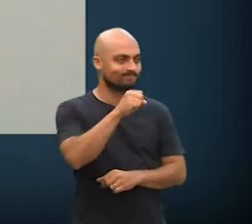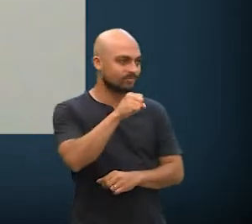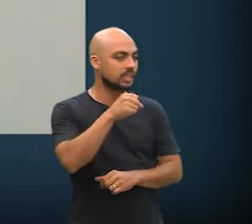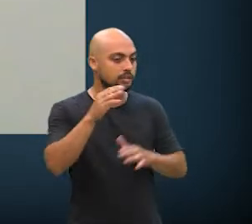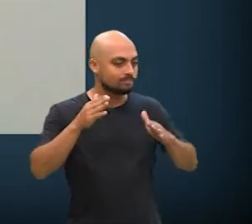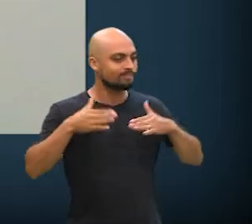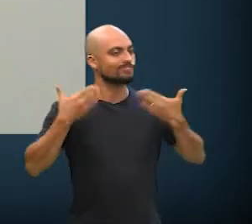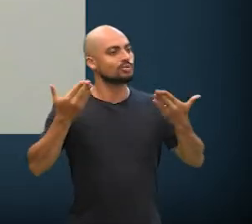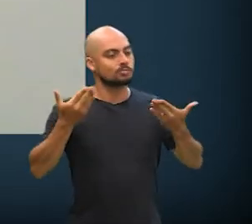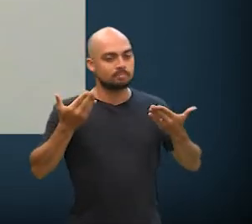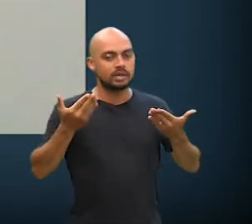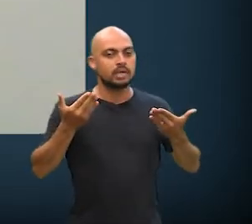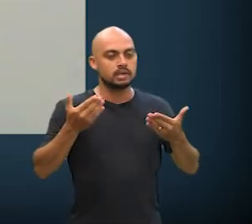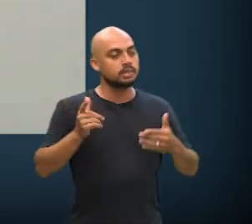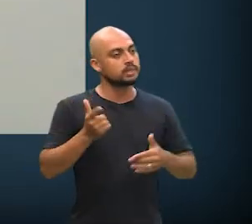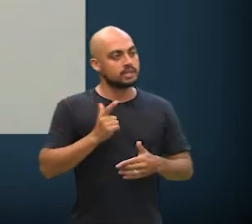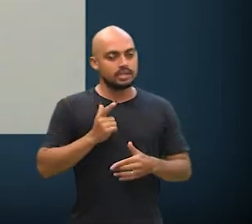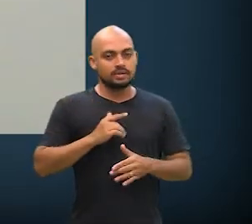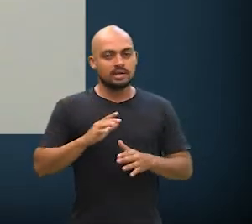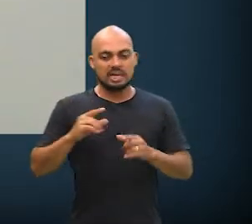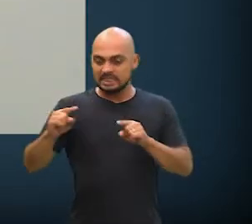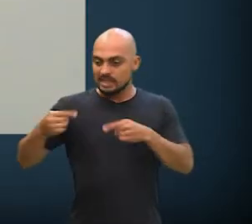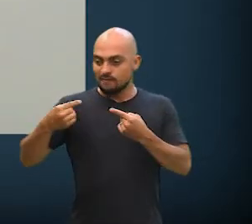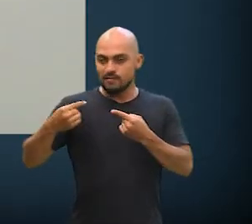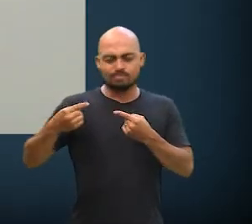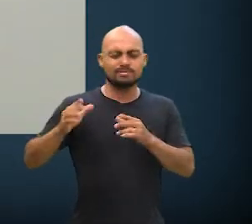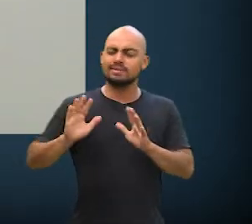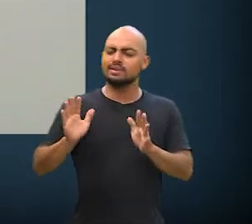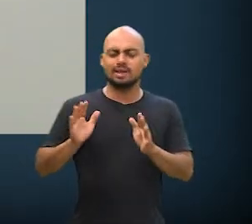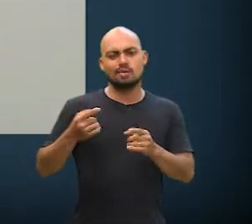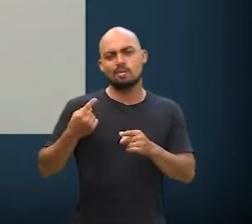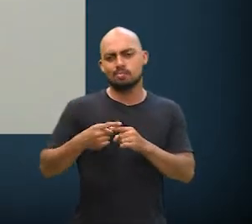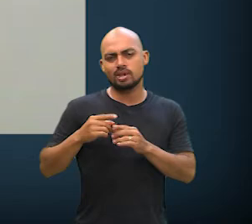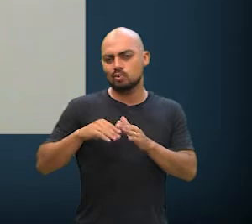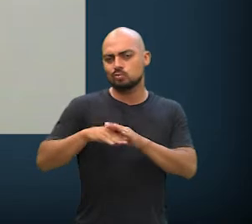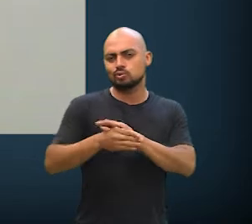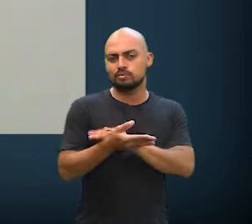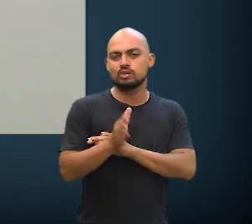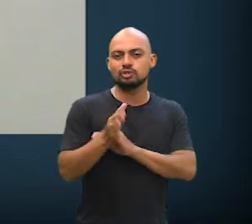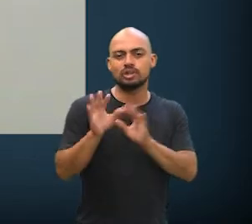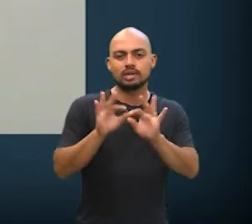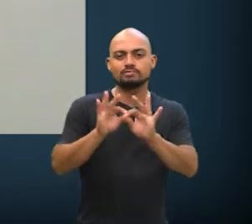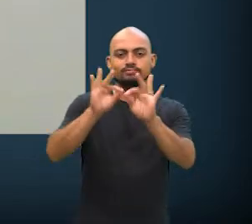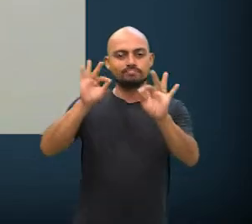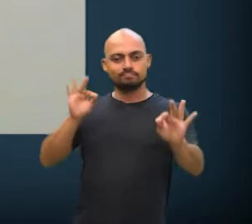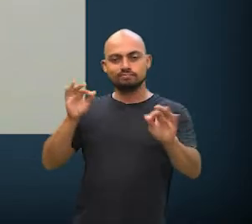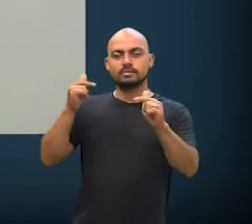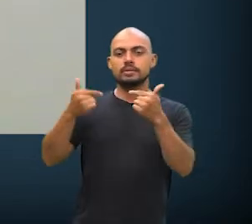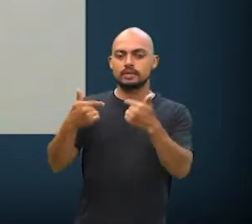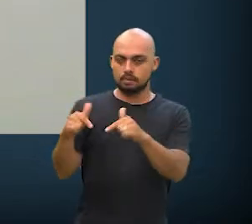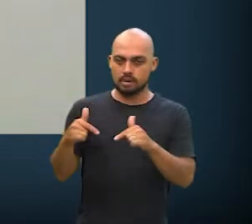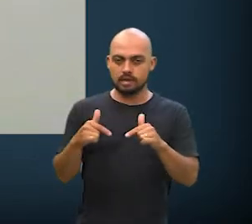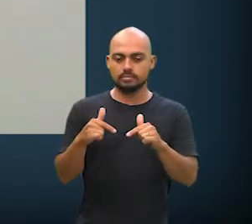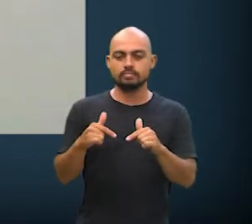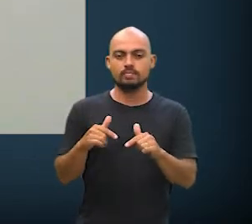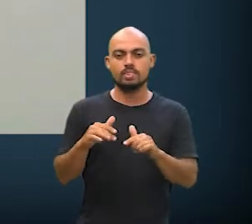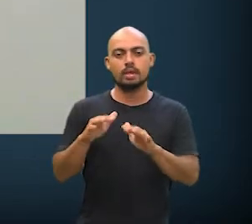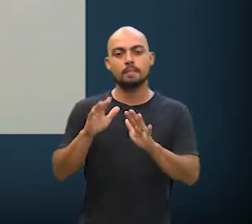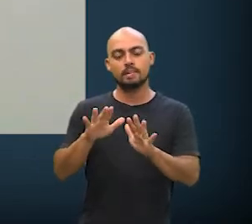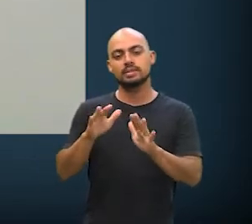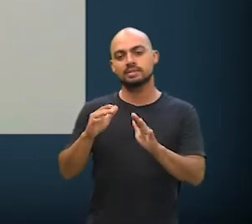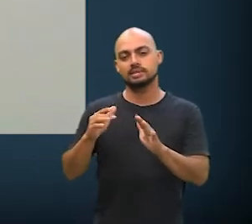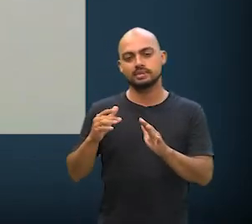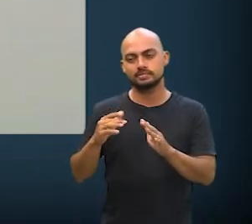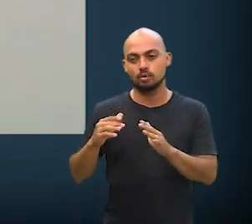né? Não foi um grande desafio, porque a gente já estava um pouco habituado a trabalhar à distância. Nosso CTO fica em São